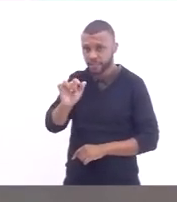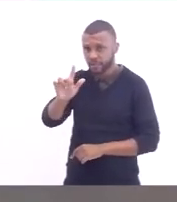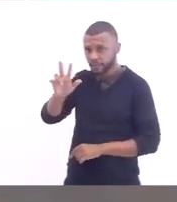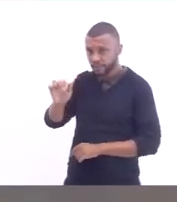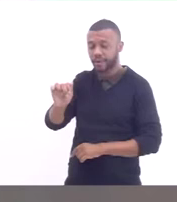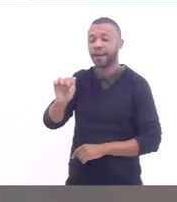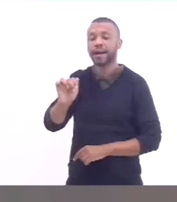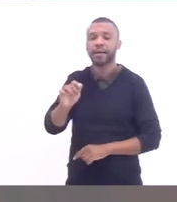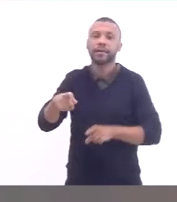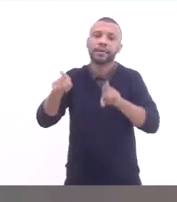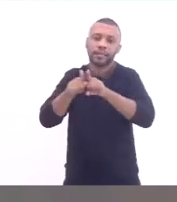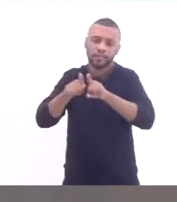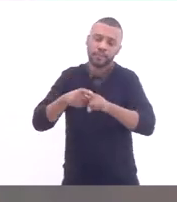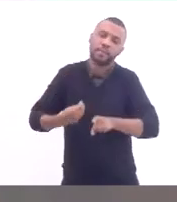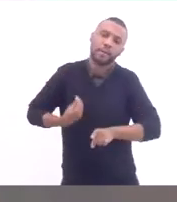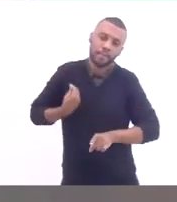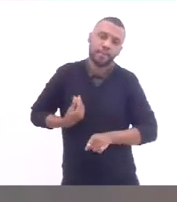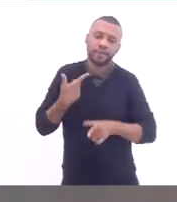anterior também.